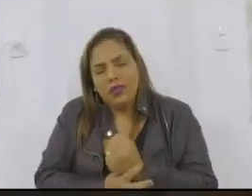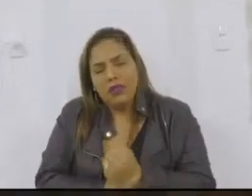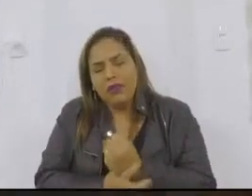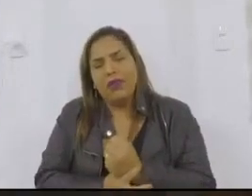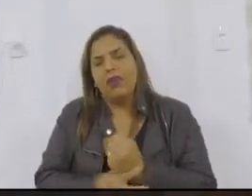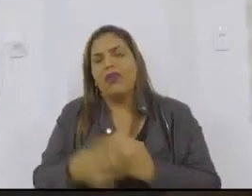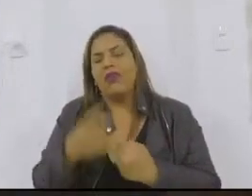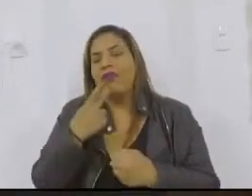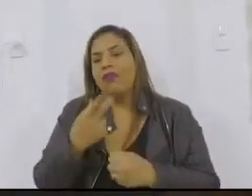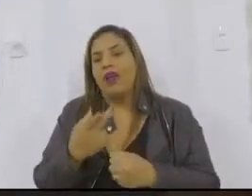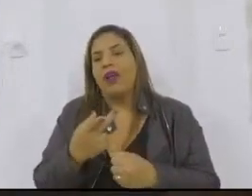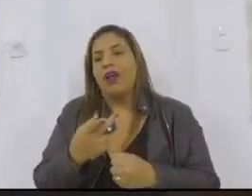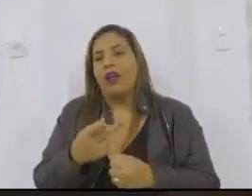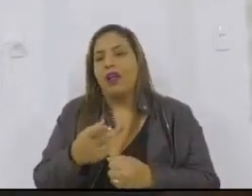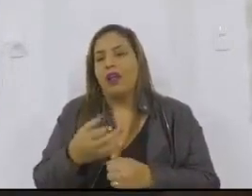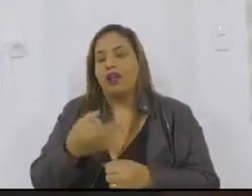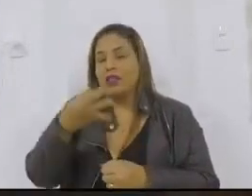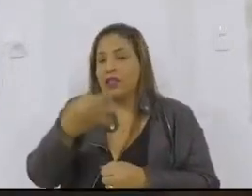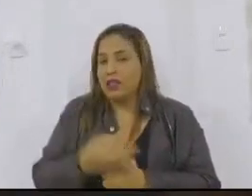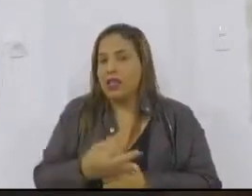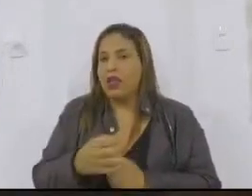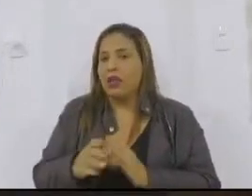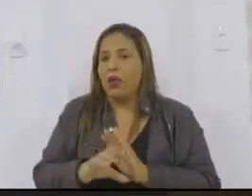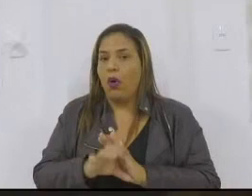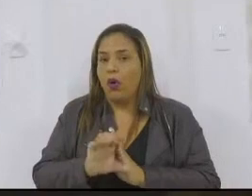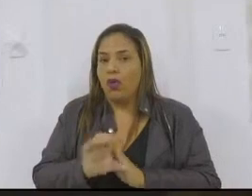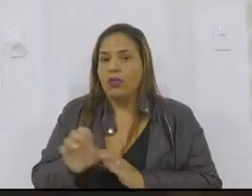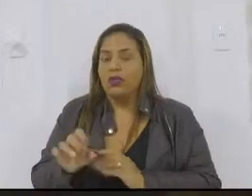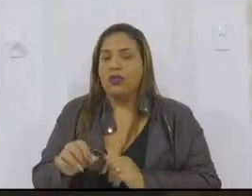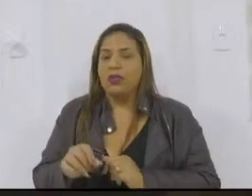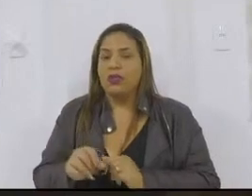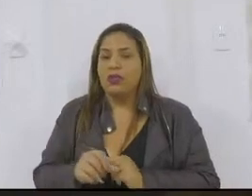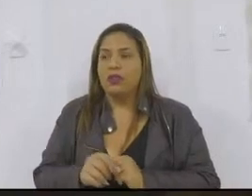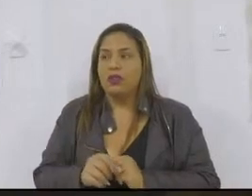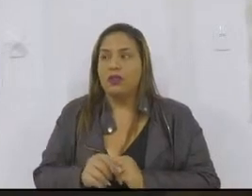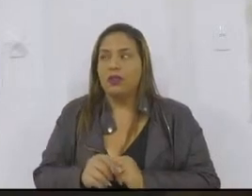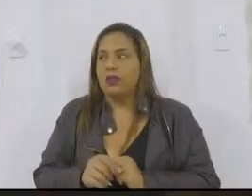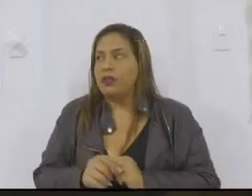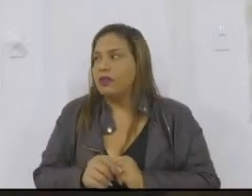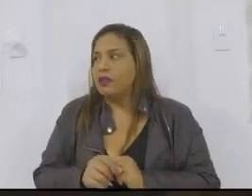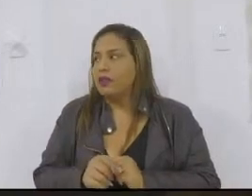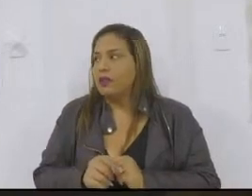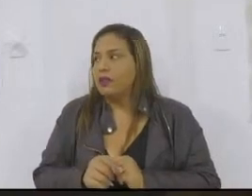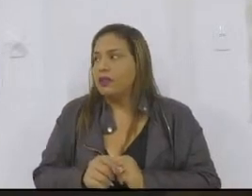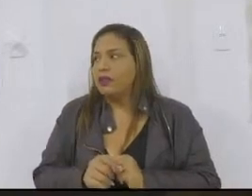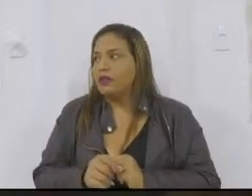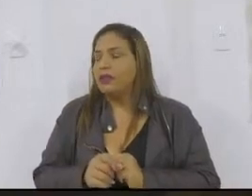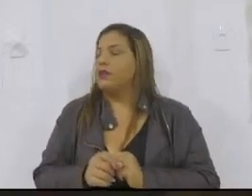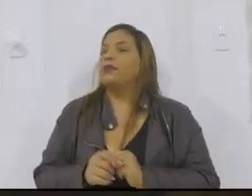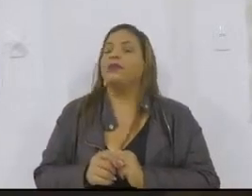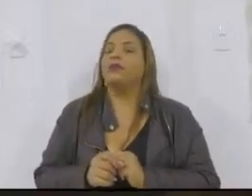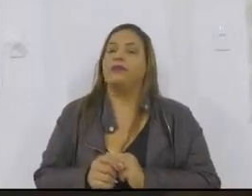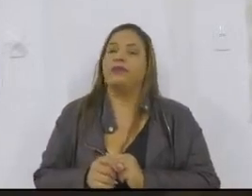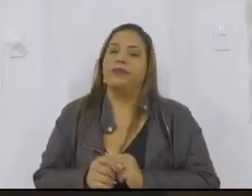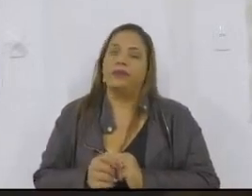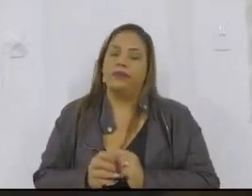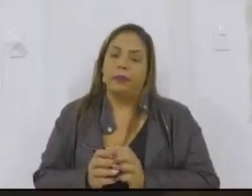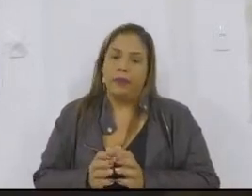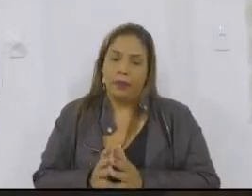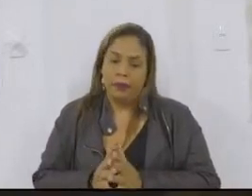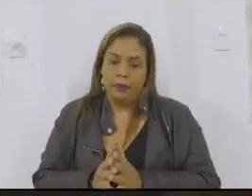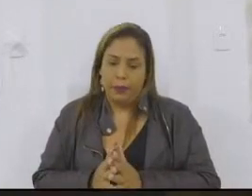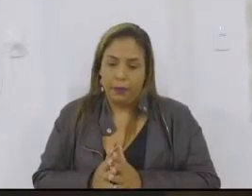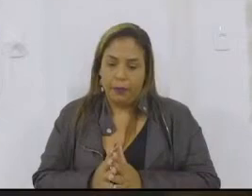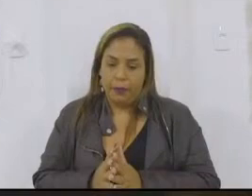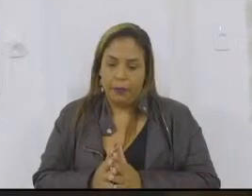efeito algum no regramento constitucional segundo os respectivos do